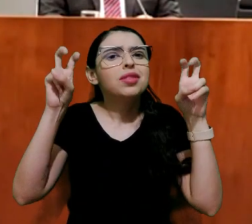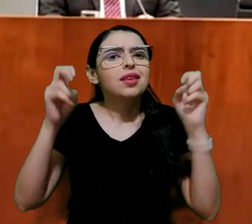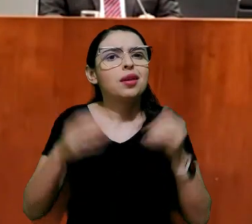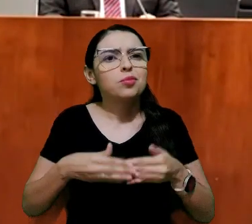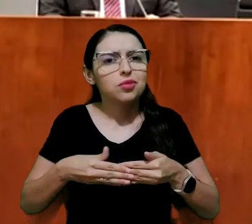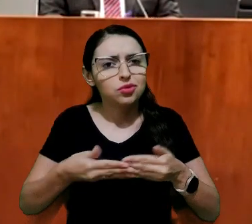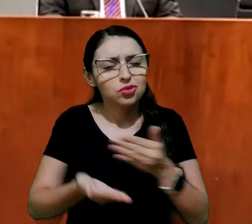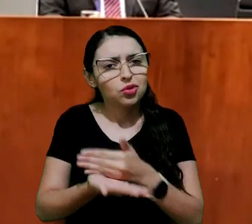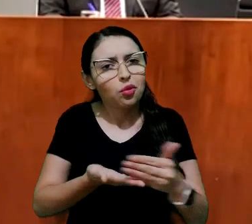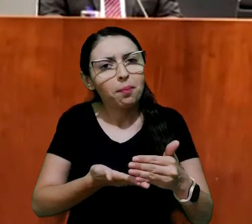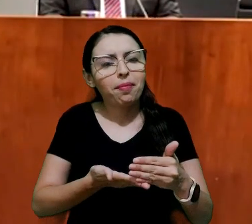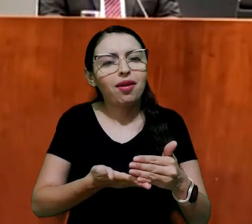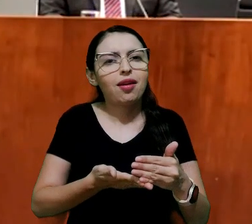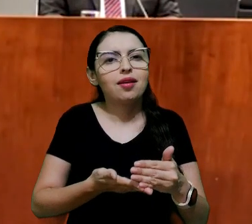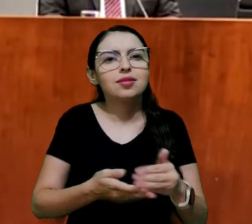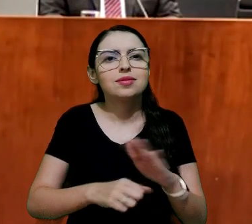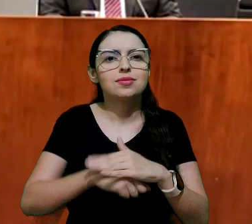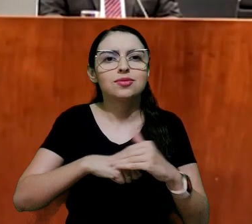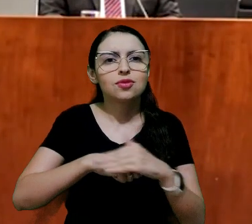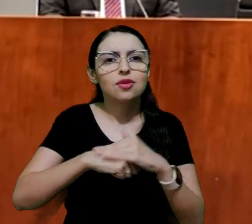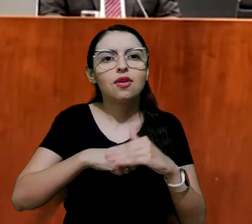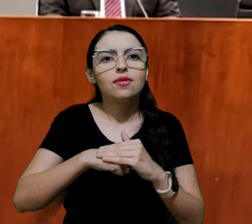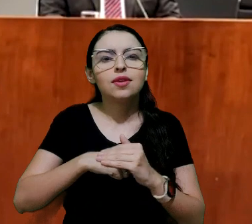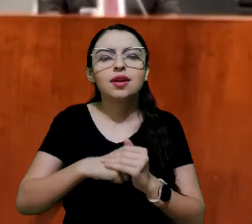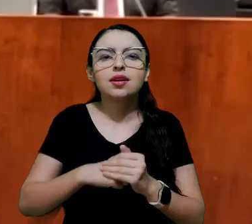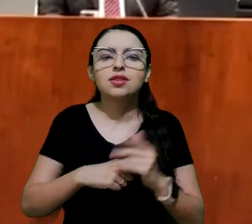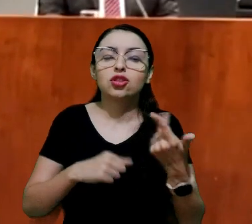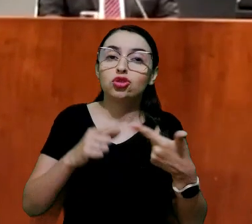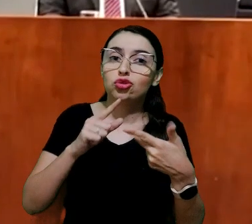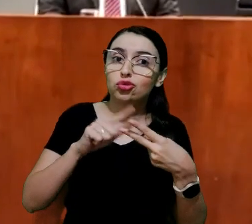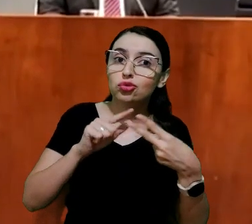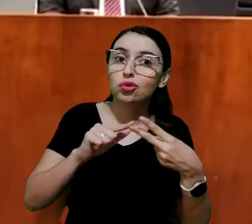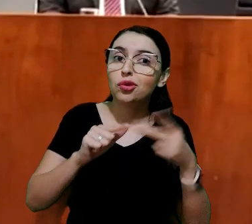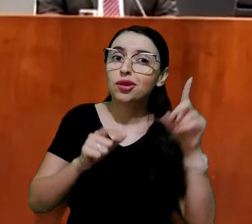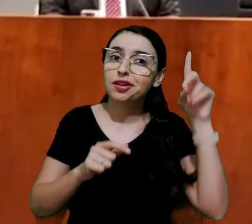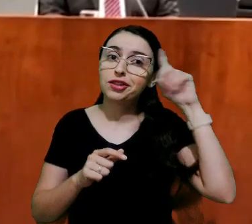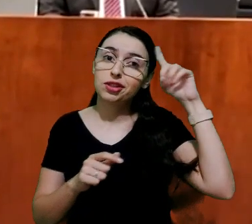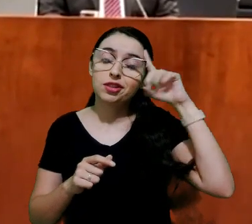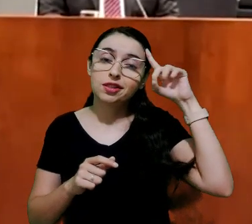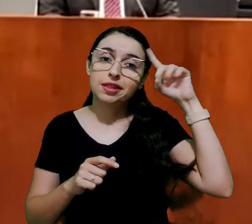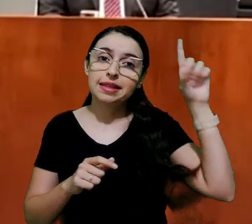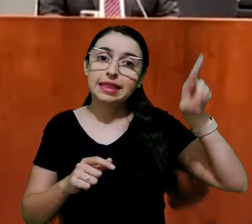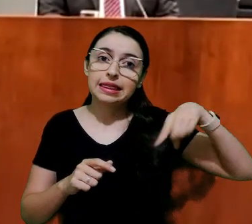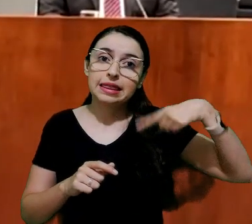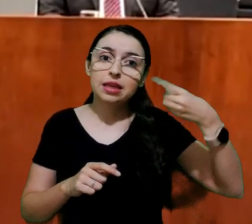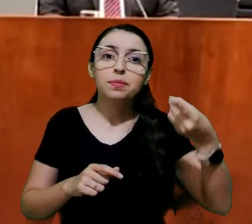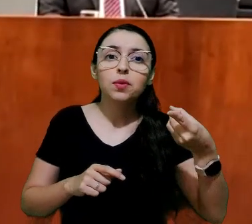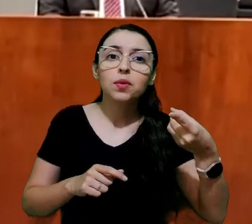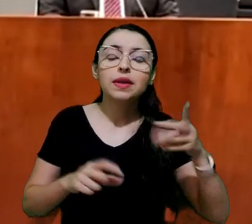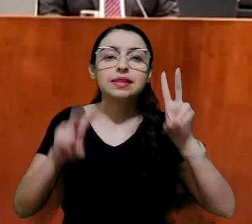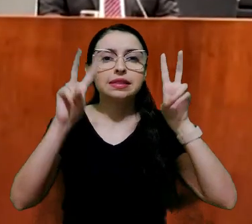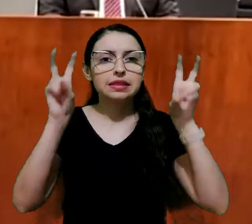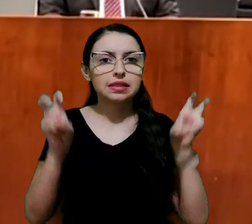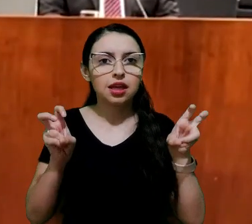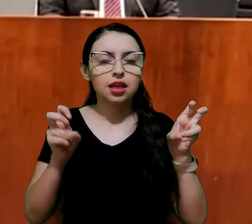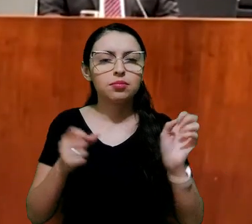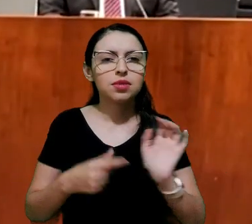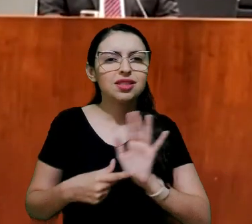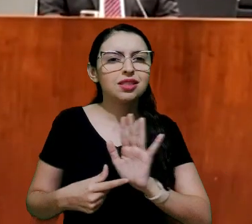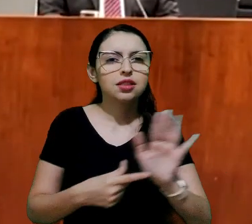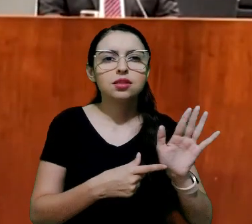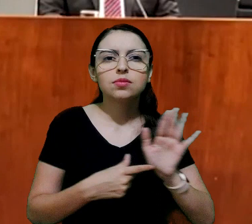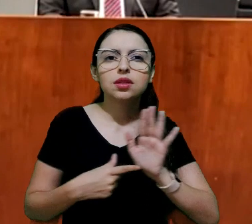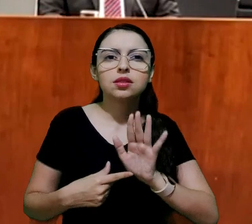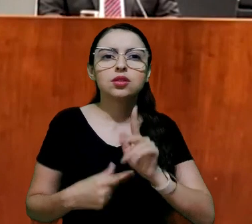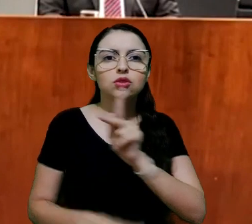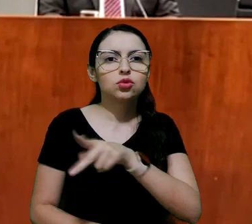perdurar durante 2 dias, na sequência dos temas que estão à disposição dos professores que irão